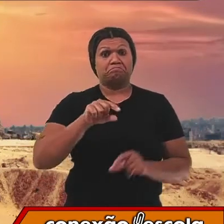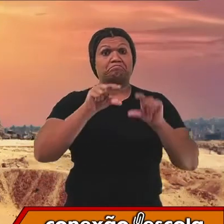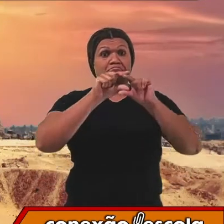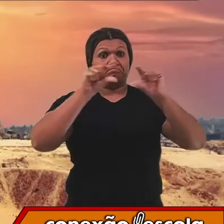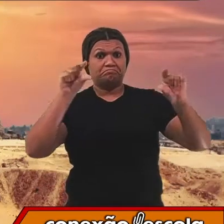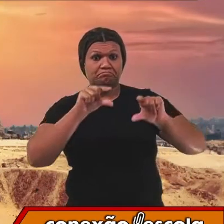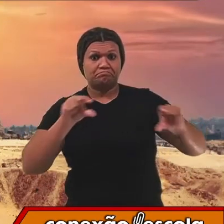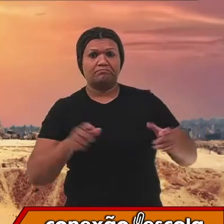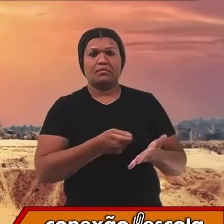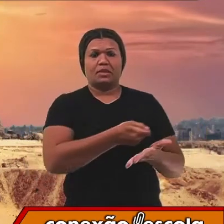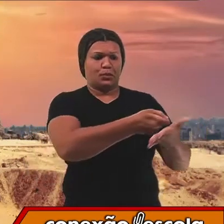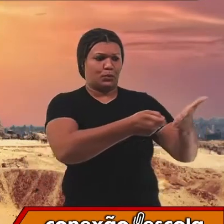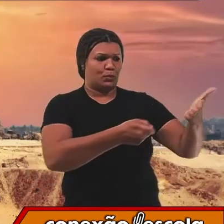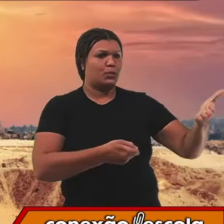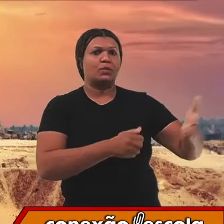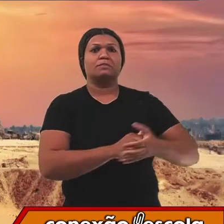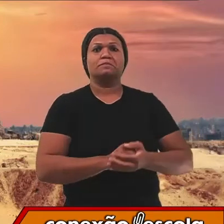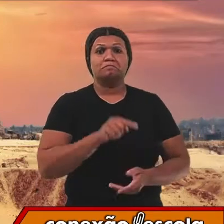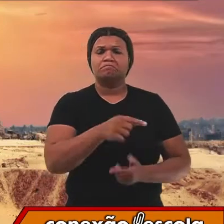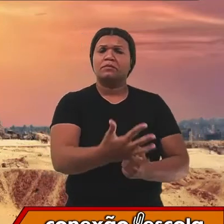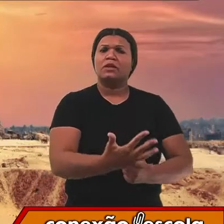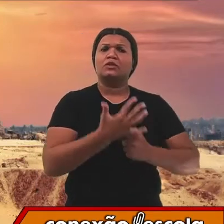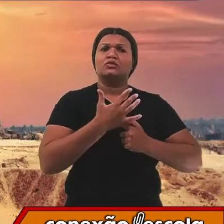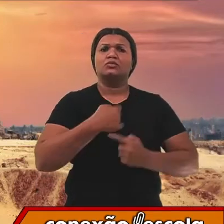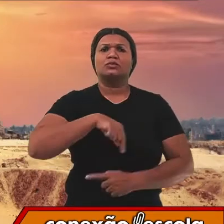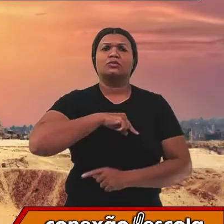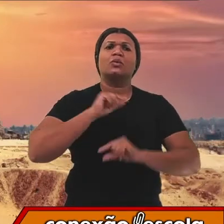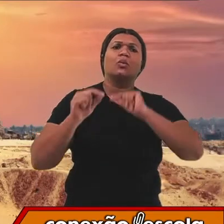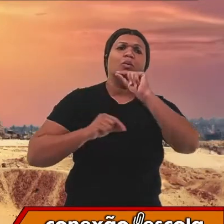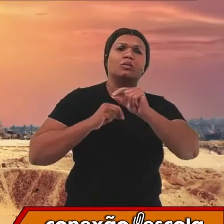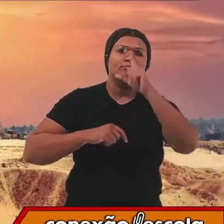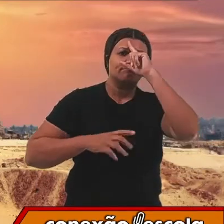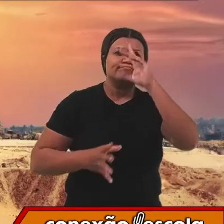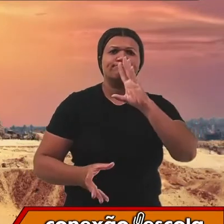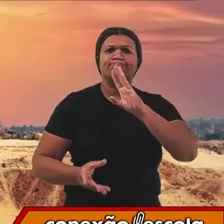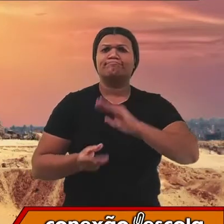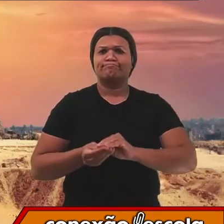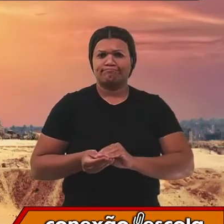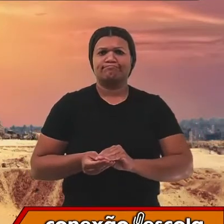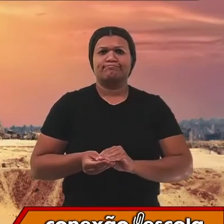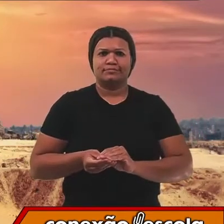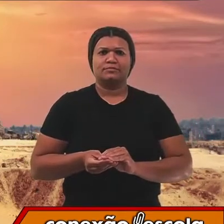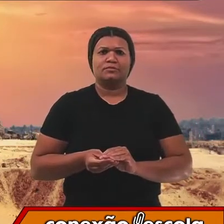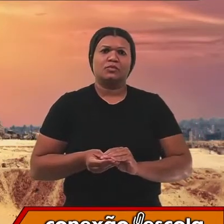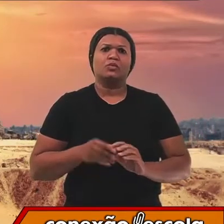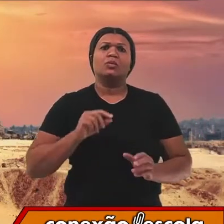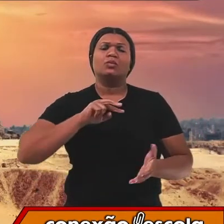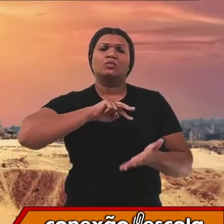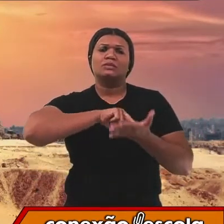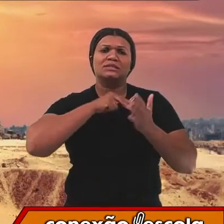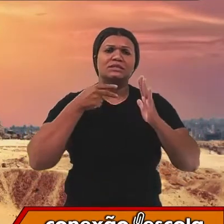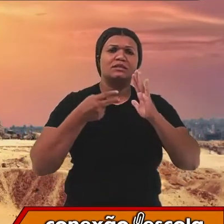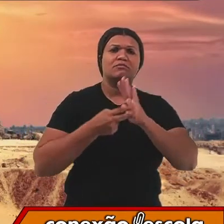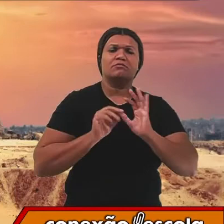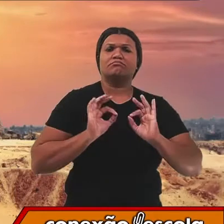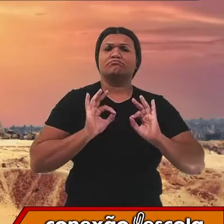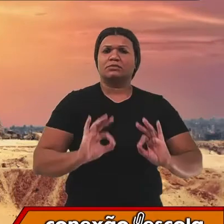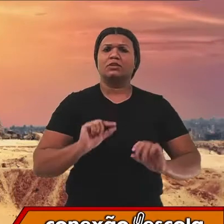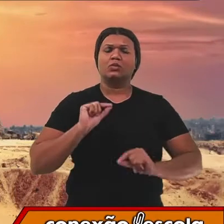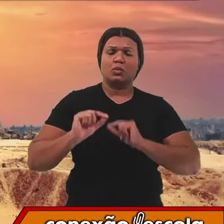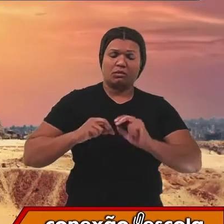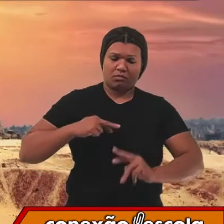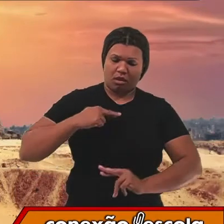esses textos, eles nos ajudam a compreender o significado que a